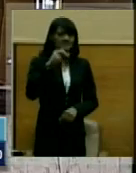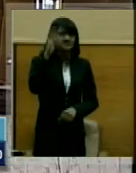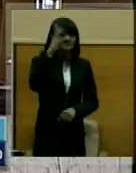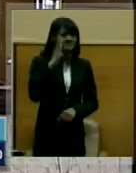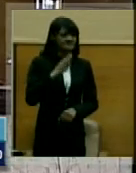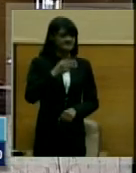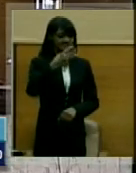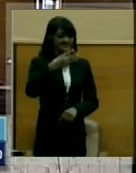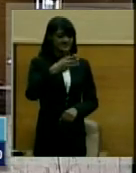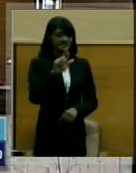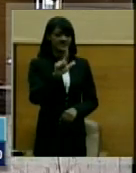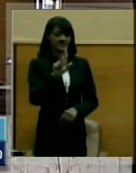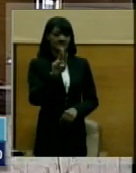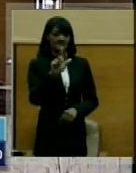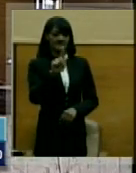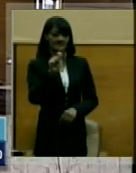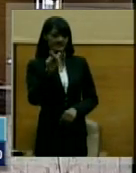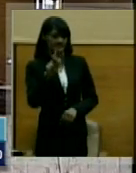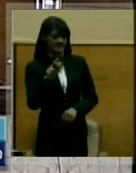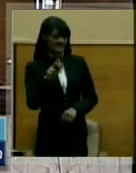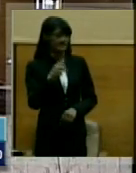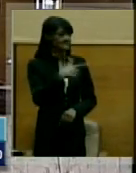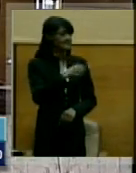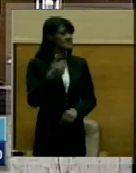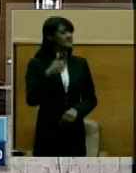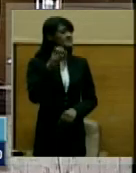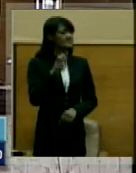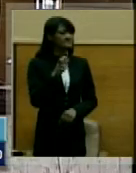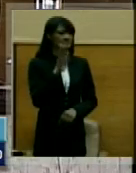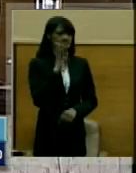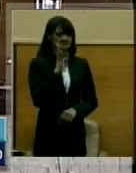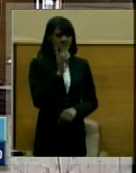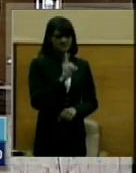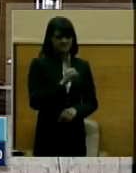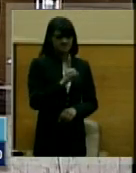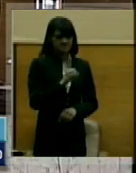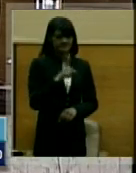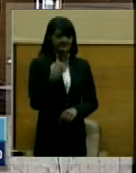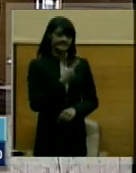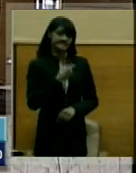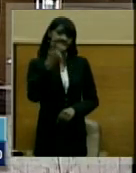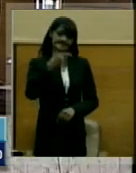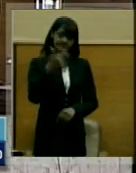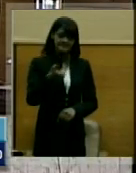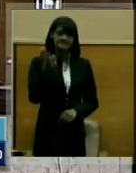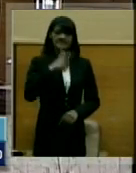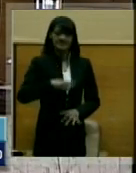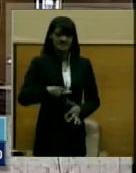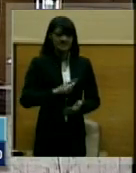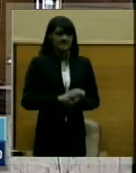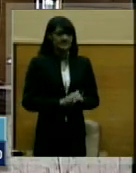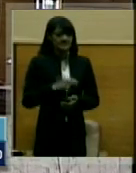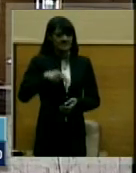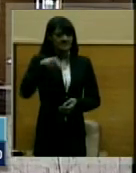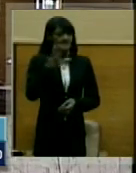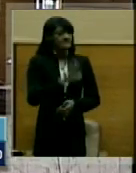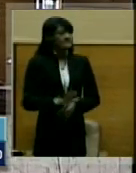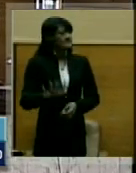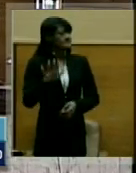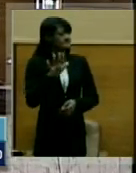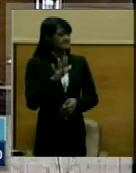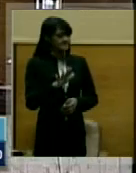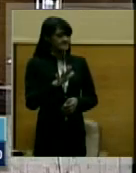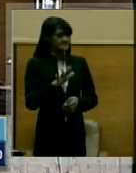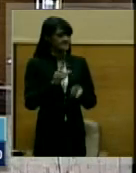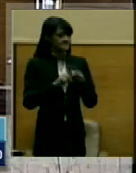ficamos em terceiro lugar. 2015 não foi um ano legal, ficamos em segundo, novamente no Nordeste, e no